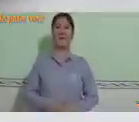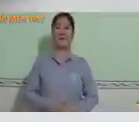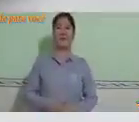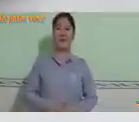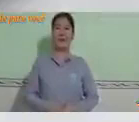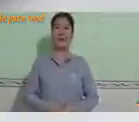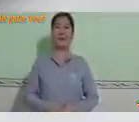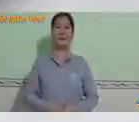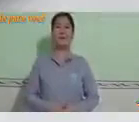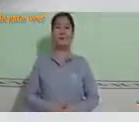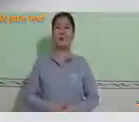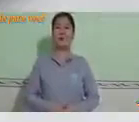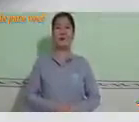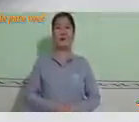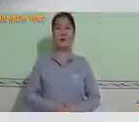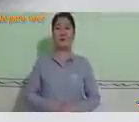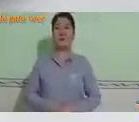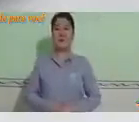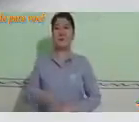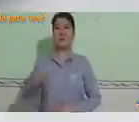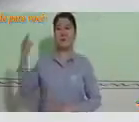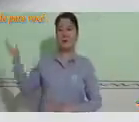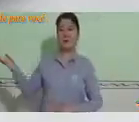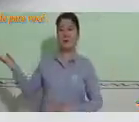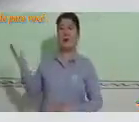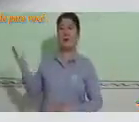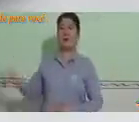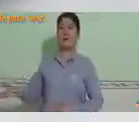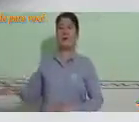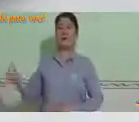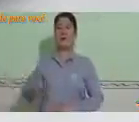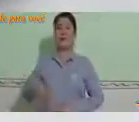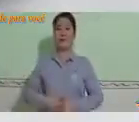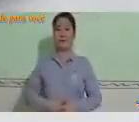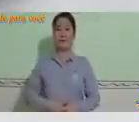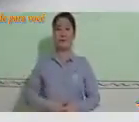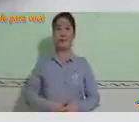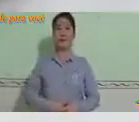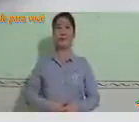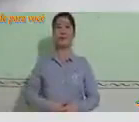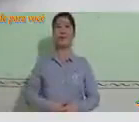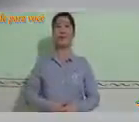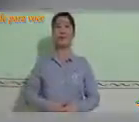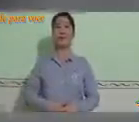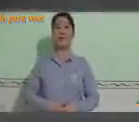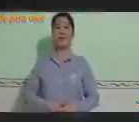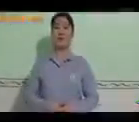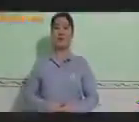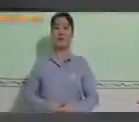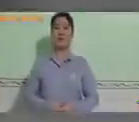Mas em alguns casos esta mancha pode virar uma cicatriz, esta deverá ser permanente, vírgula, mas apesar disso elas poderão